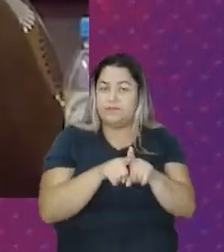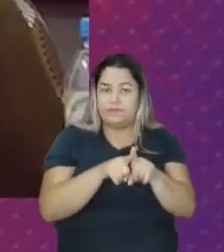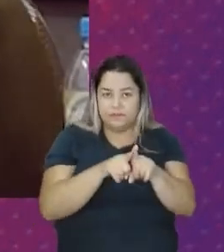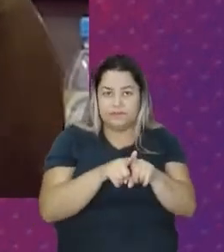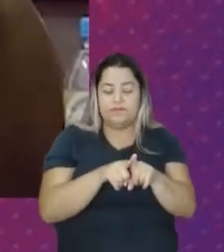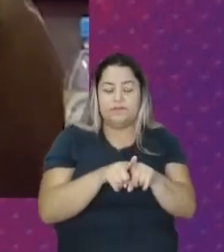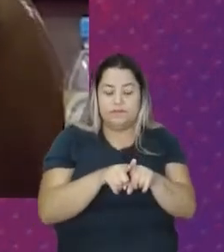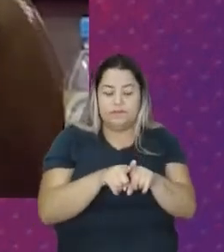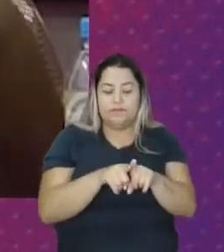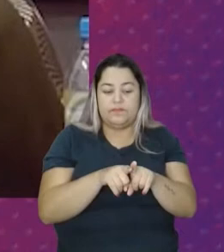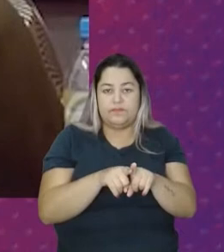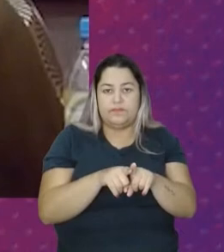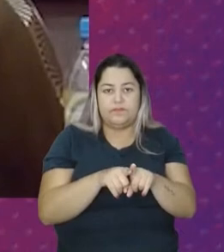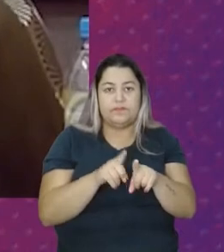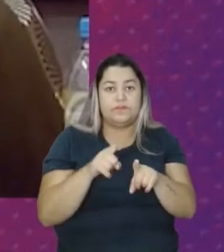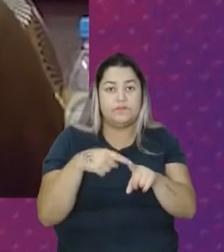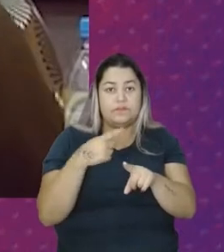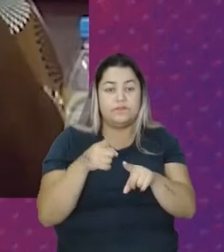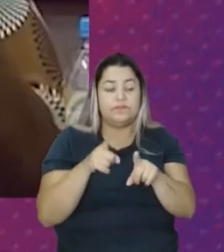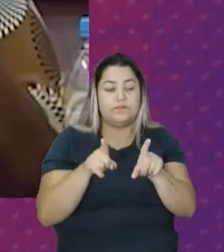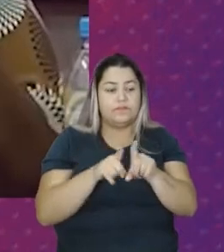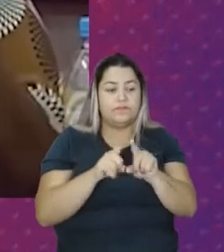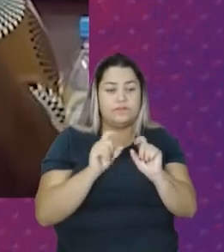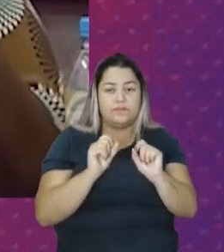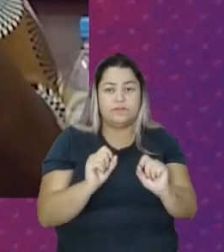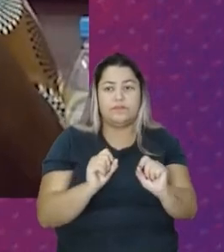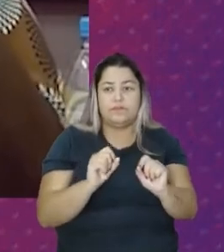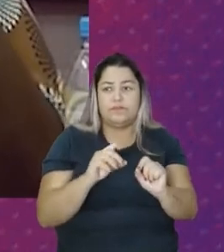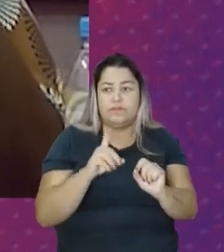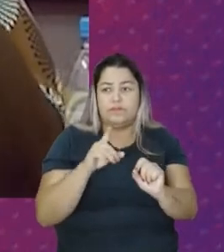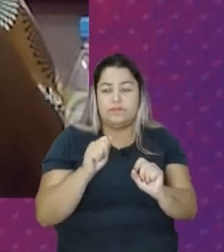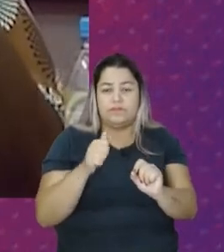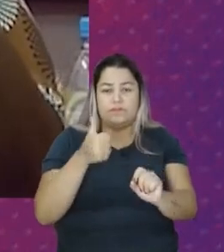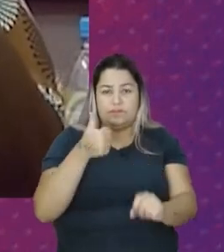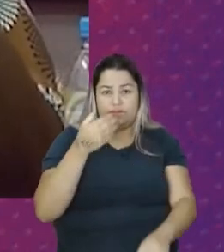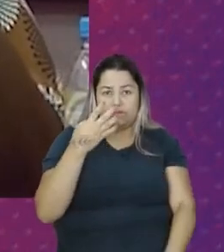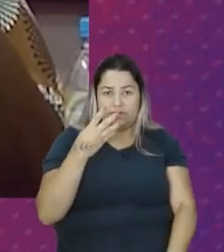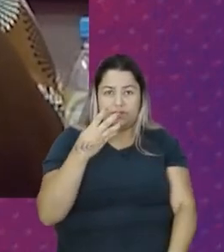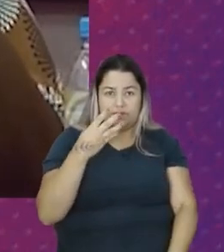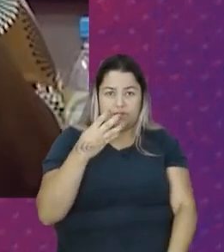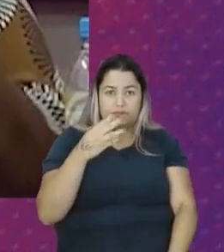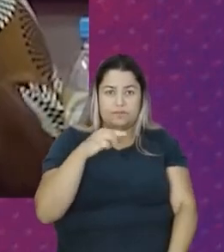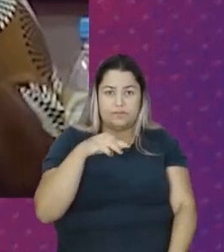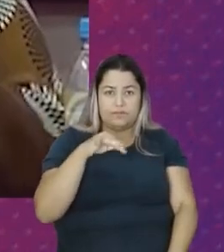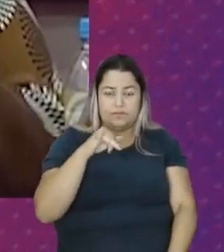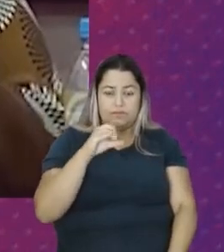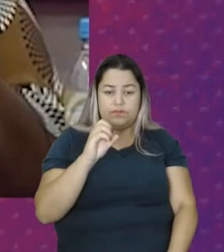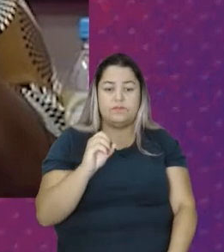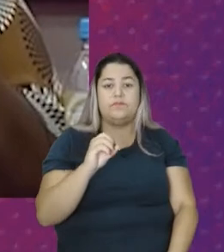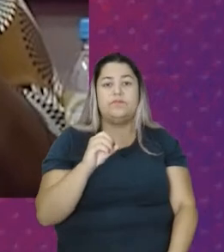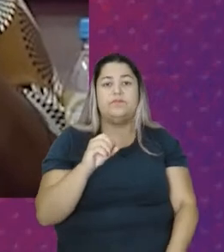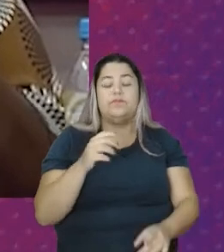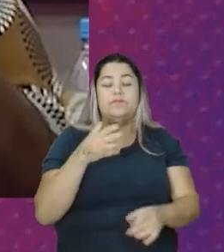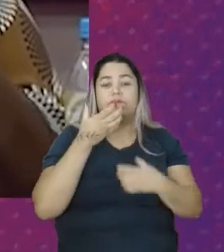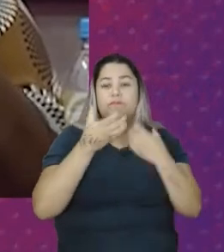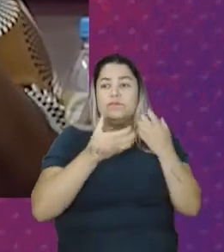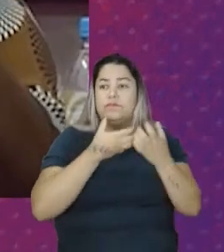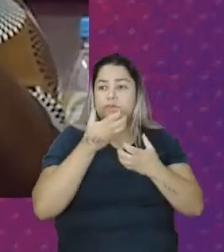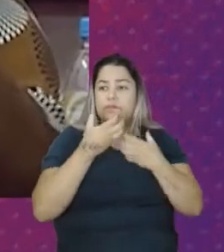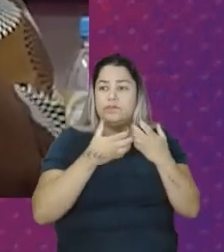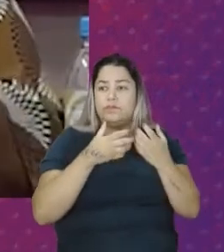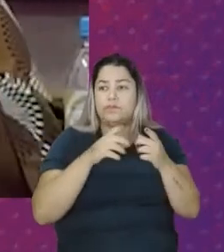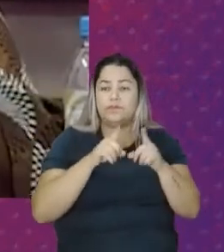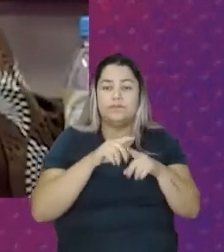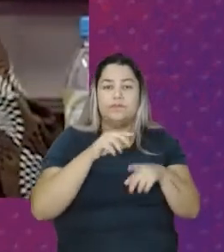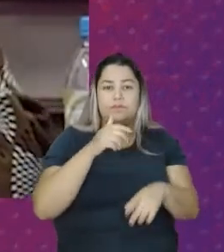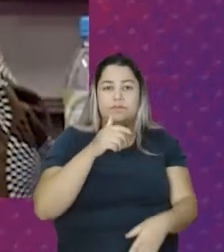que, pós-abolição, né, a gente fala no dia 14 de maio, essa é uma música do Lázaro Matumbi, no